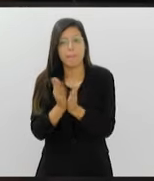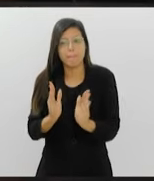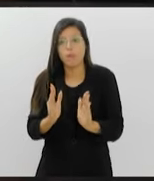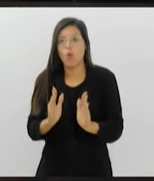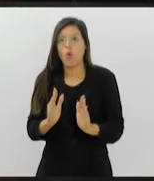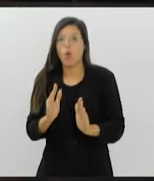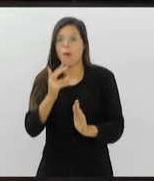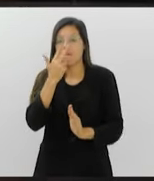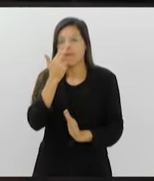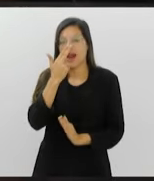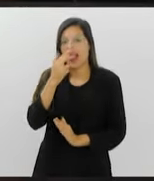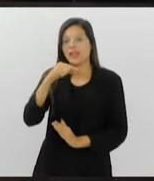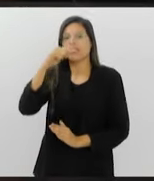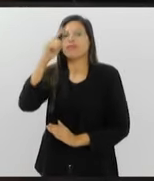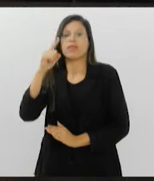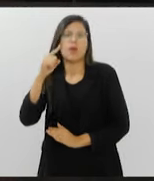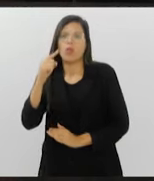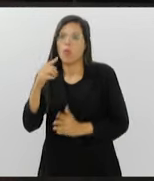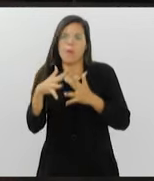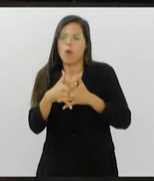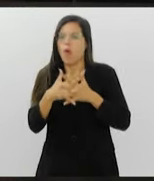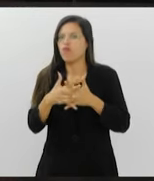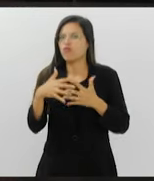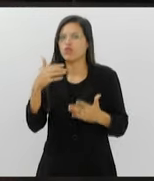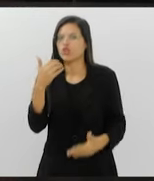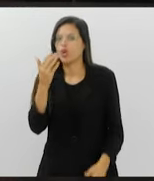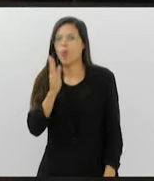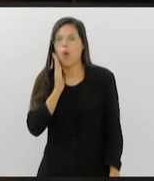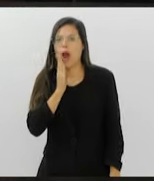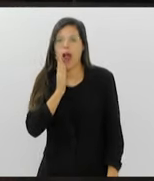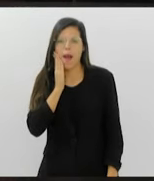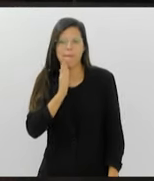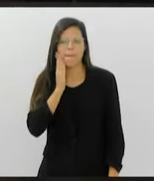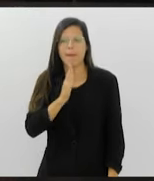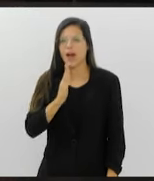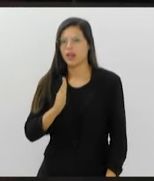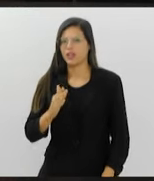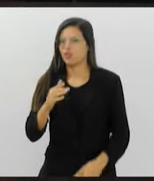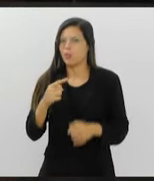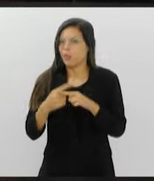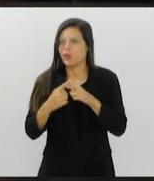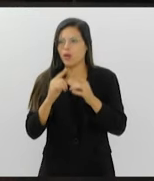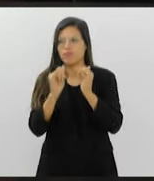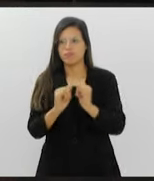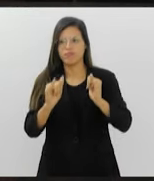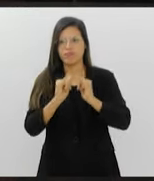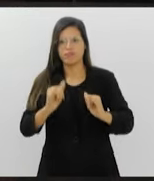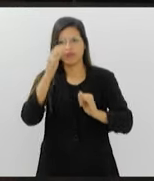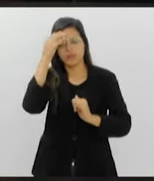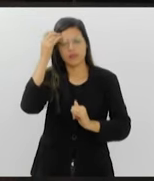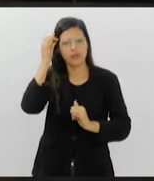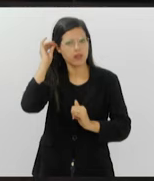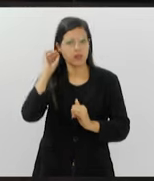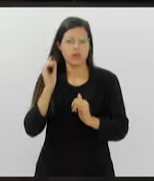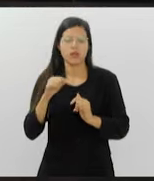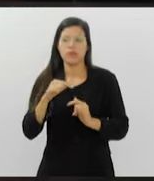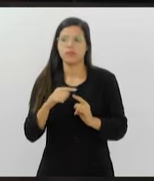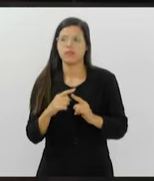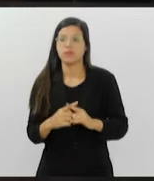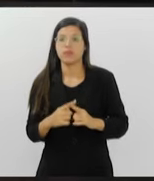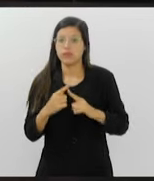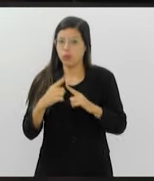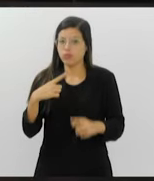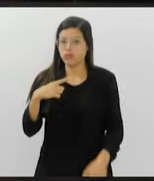não me confunda com Ramagem, com ninguém, porque eu não mando recado. Não me venha falar que eu sou filho do bigode, sou sim, com muito prazer.